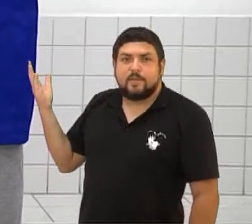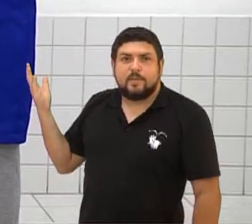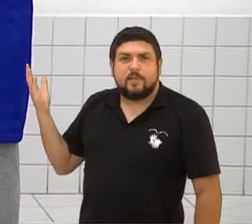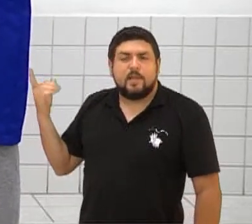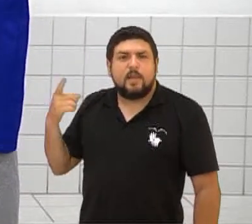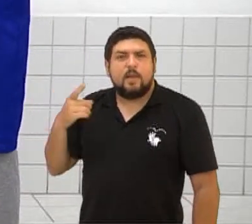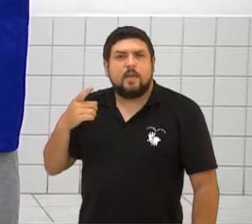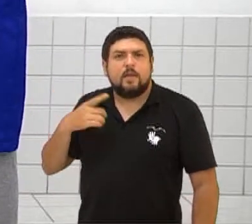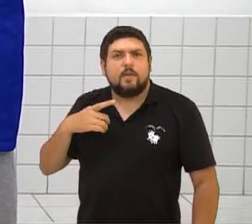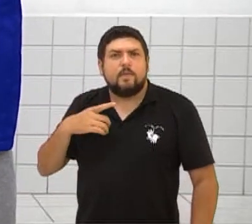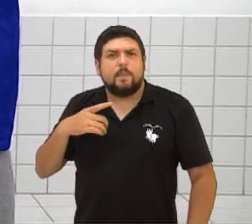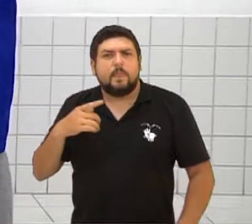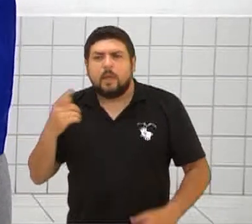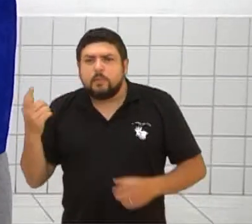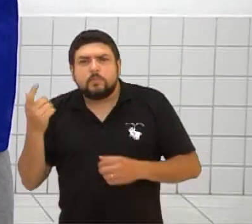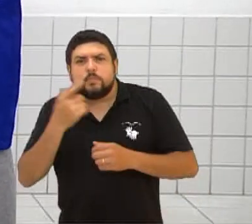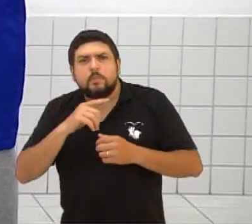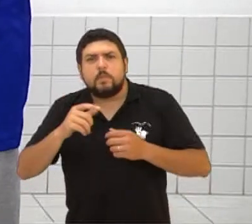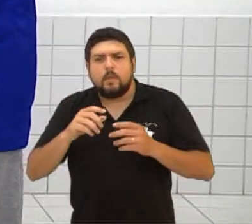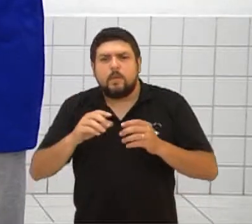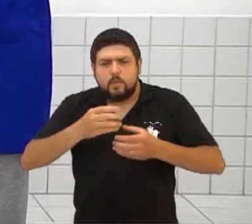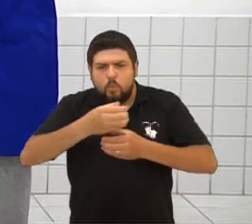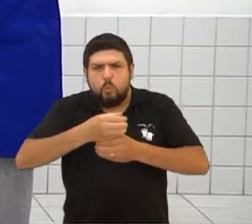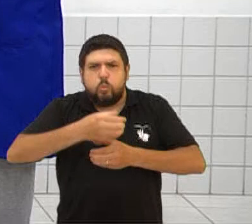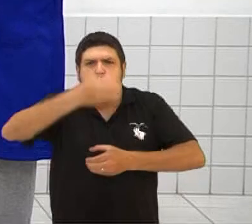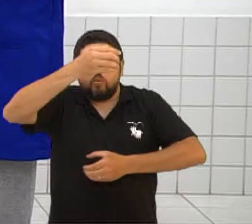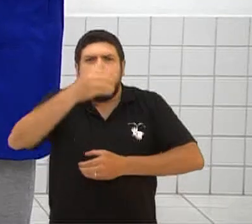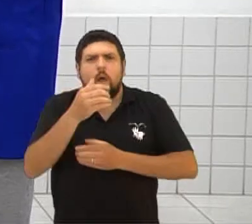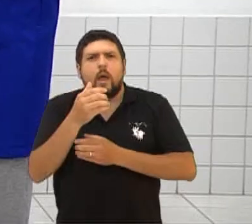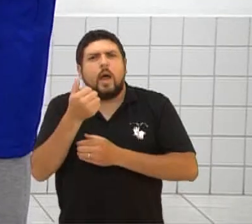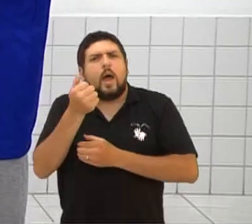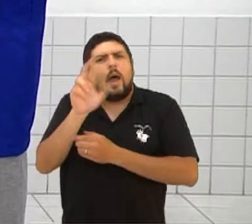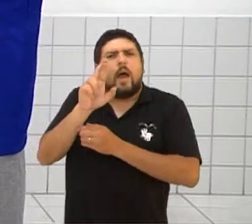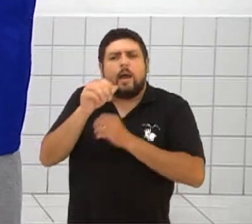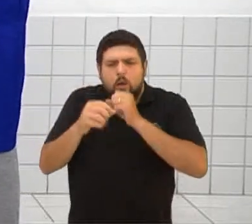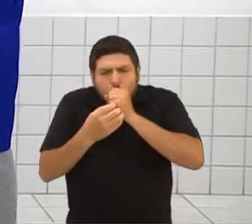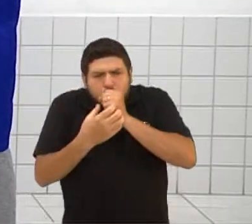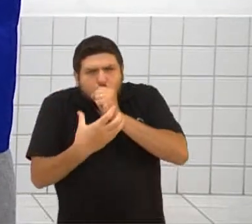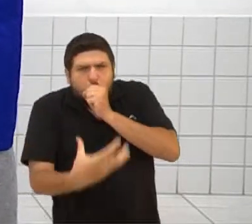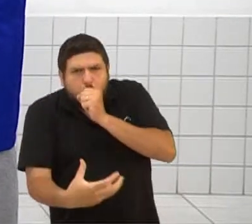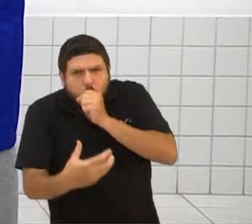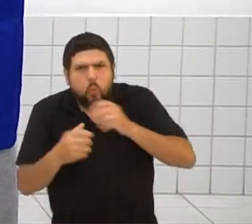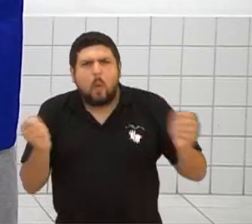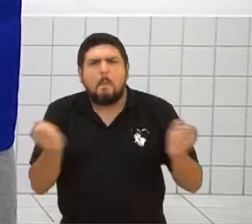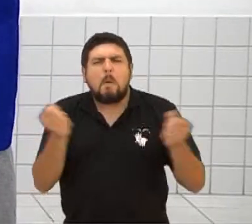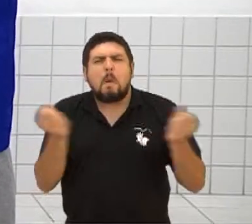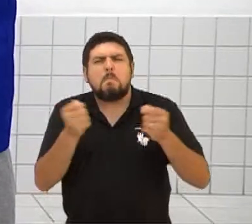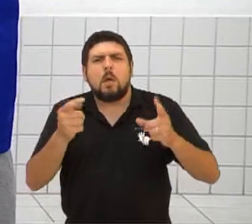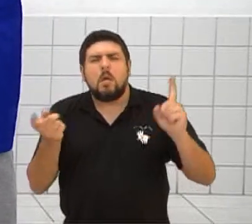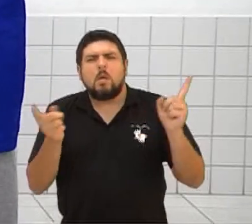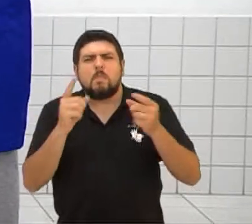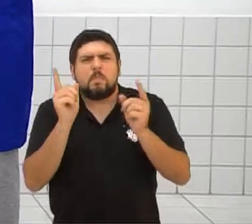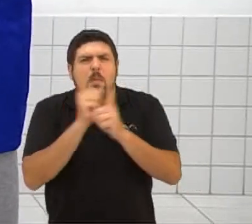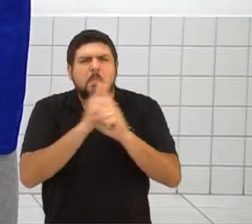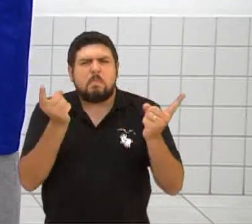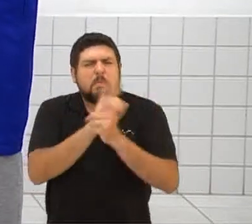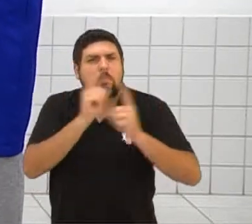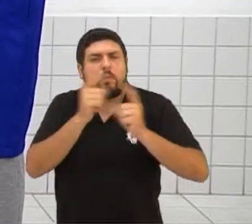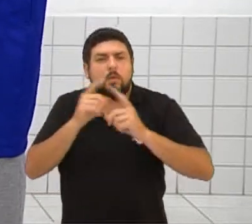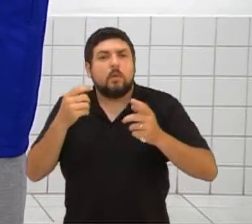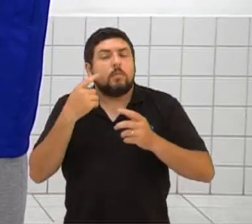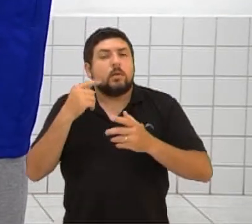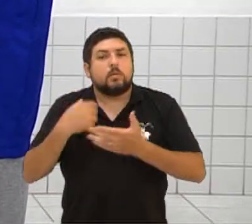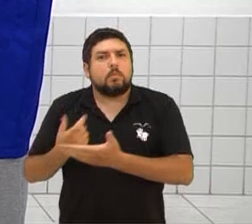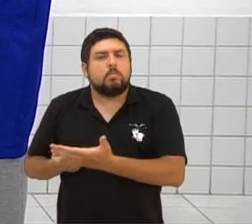balões de ar para ficar batendo, ou seja, essa interatividade torna a pessoa a gostar daquilo e continuar comprando e comercializando os produtos que